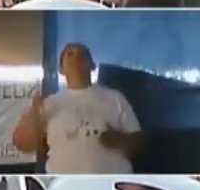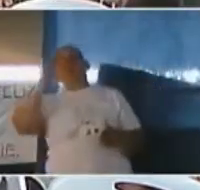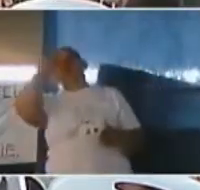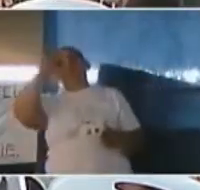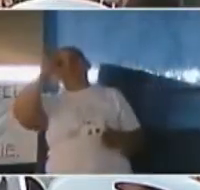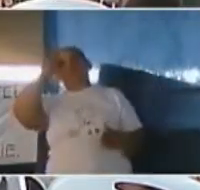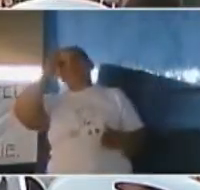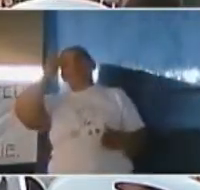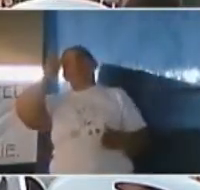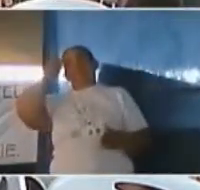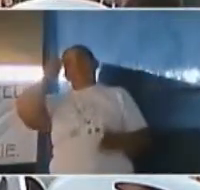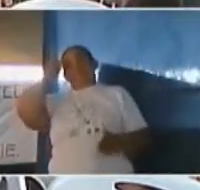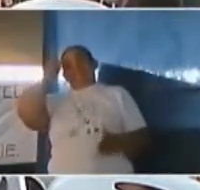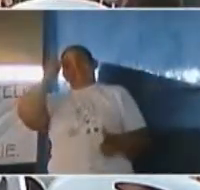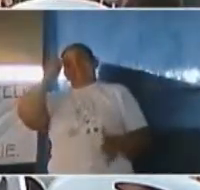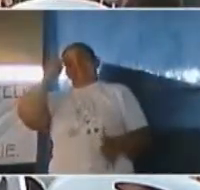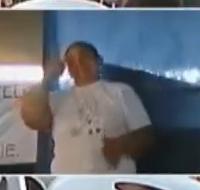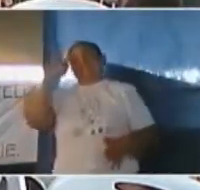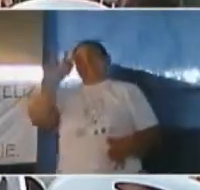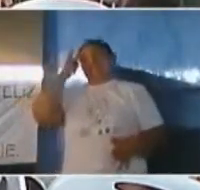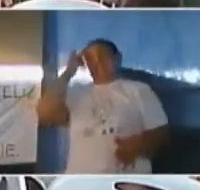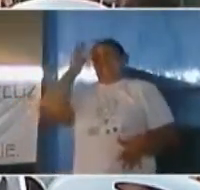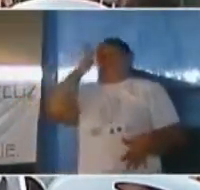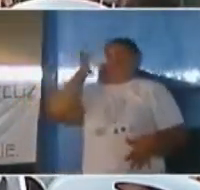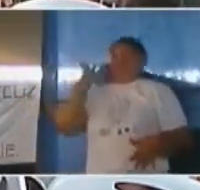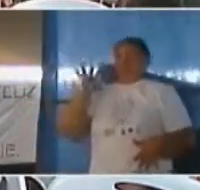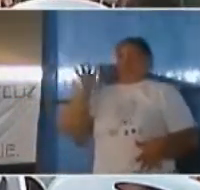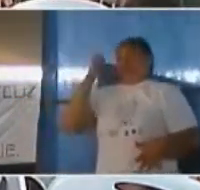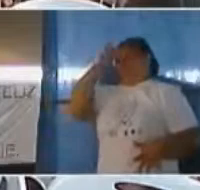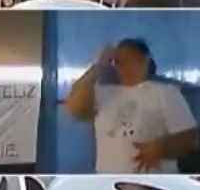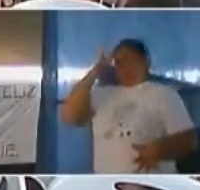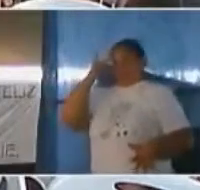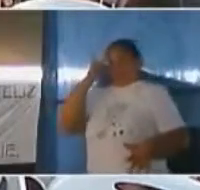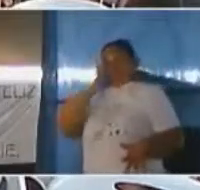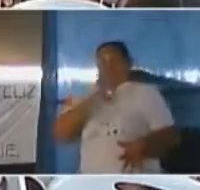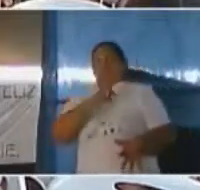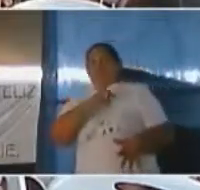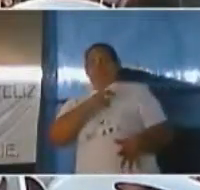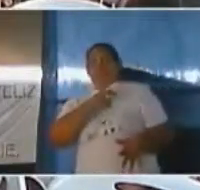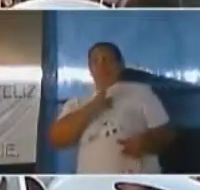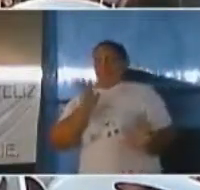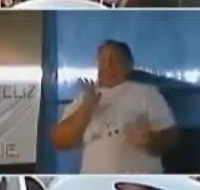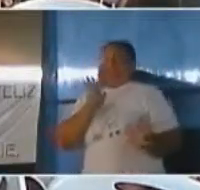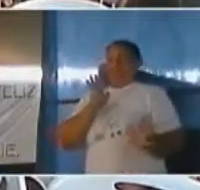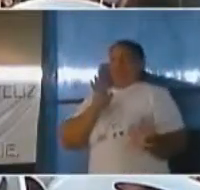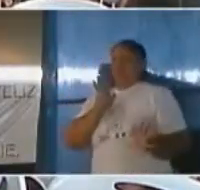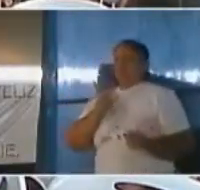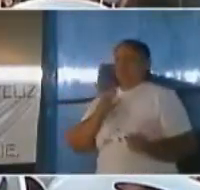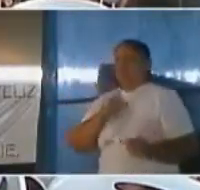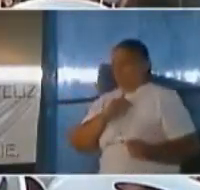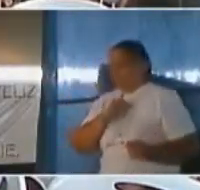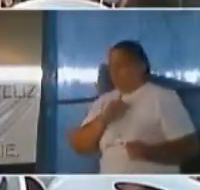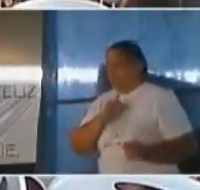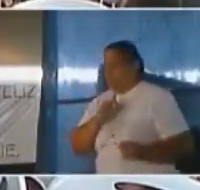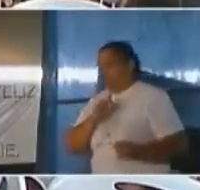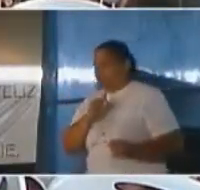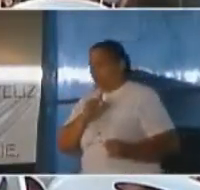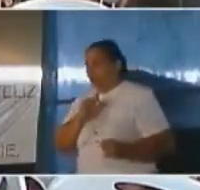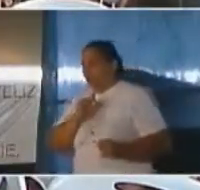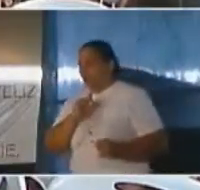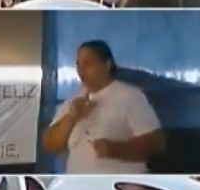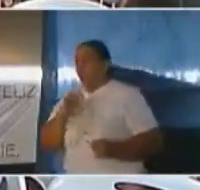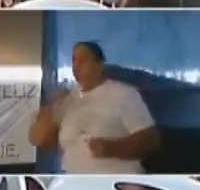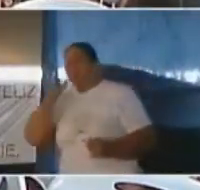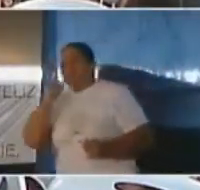Palavra forte de uma jovem aqui na frente ontem. Ela disse que o jovem se sente